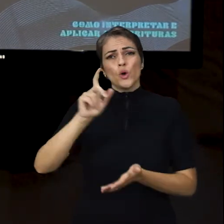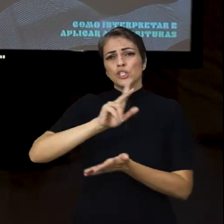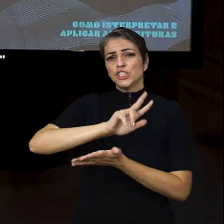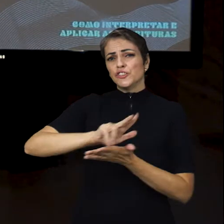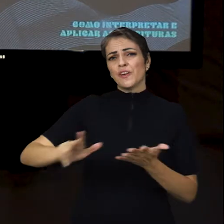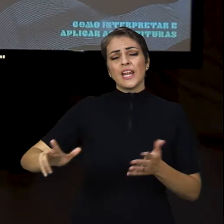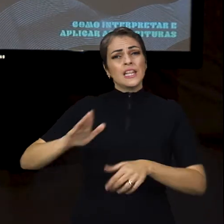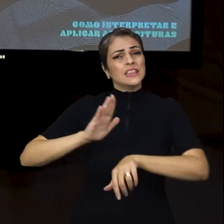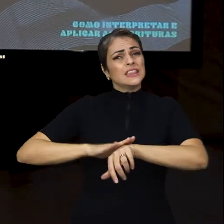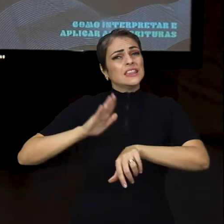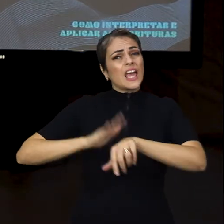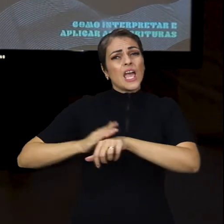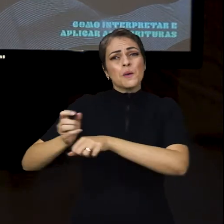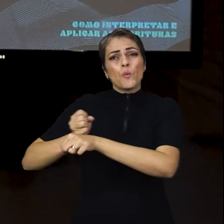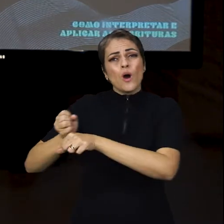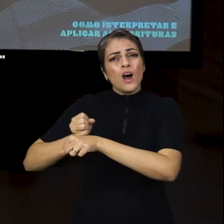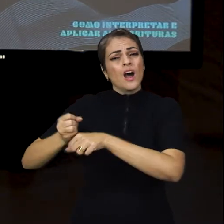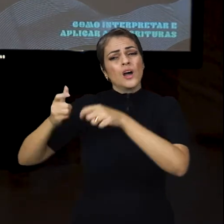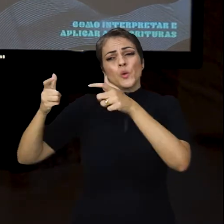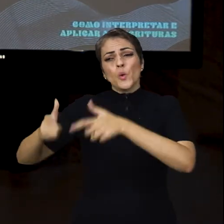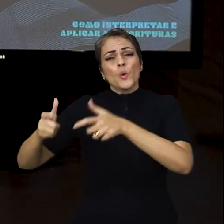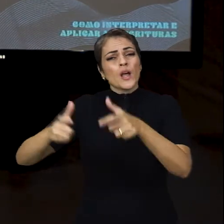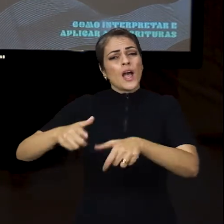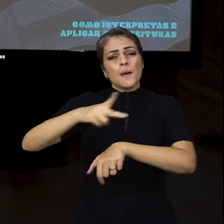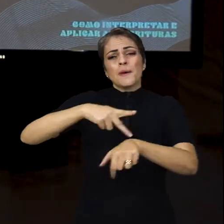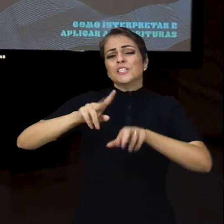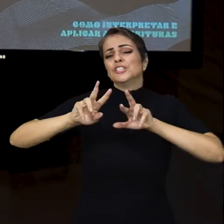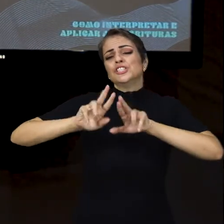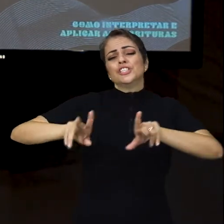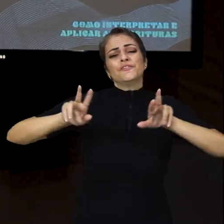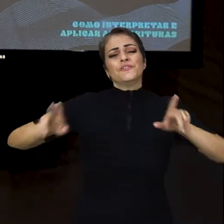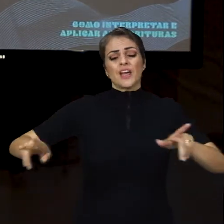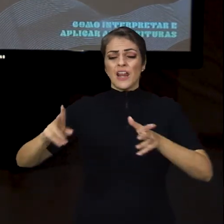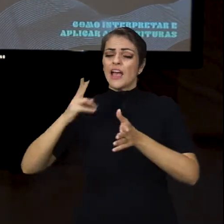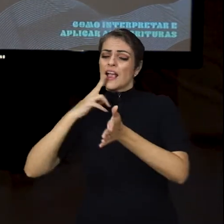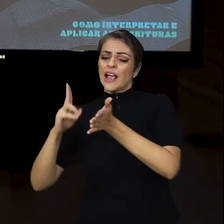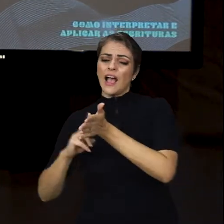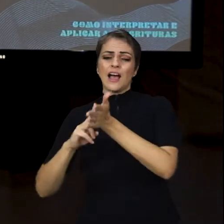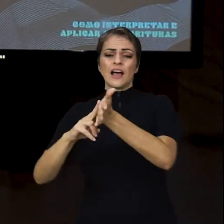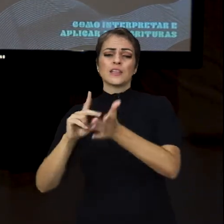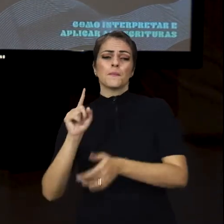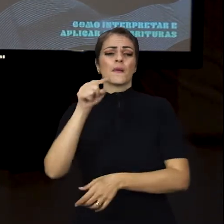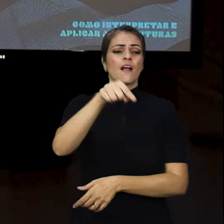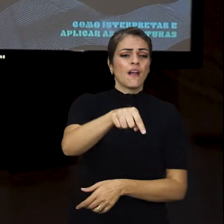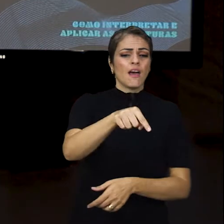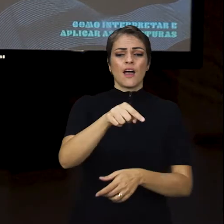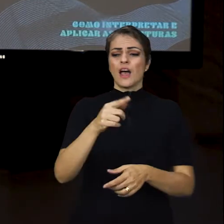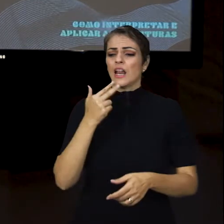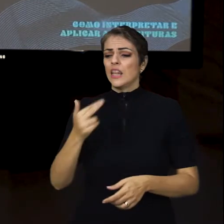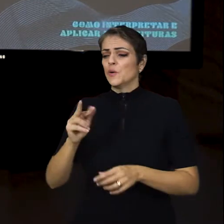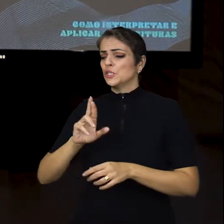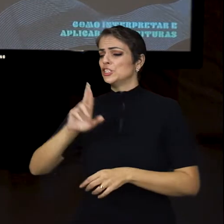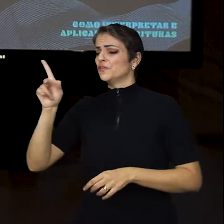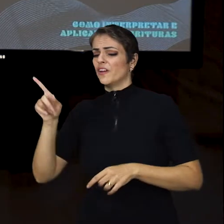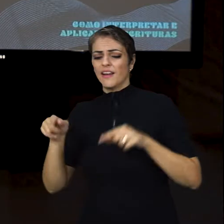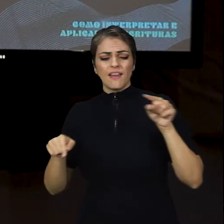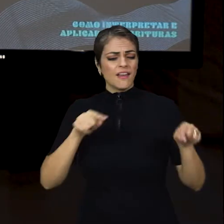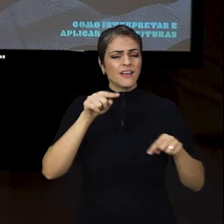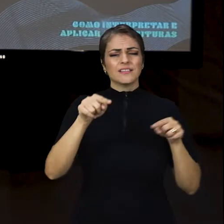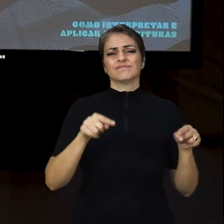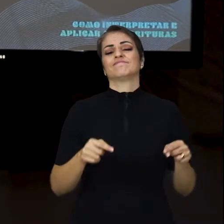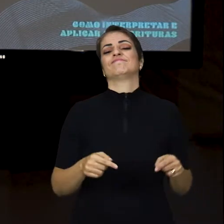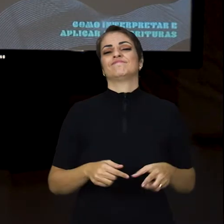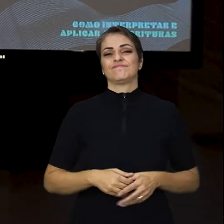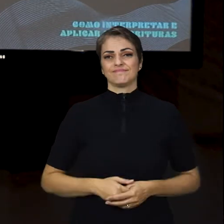períodos da história diferentes, em lugares diferentes, para destinatários diferentes, até em idiomas diferentes no original.